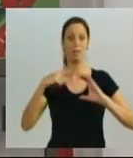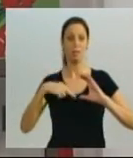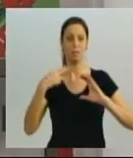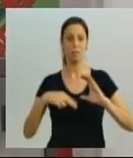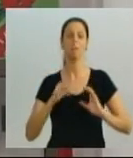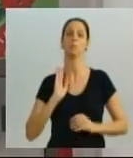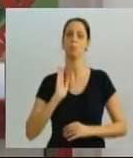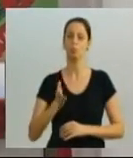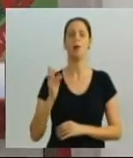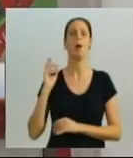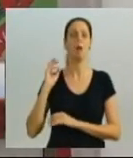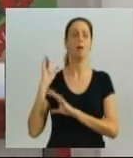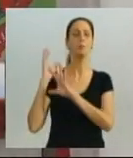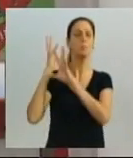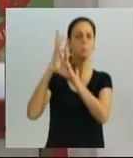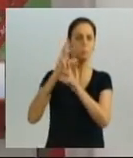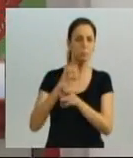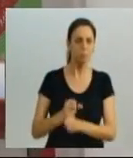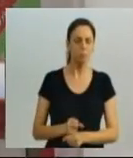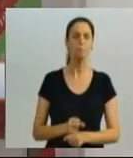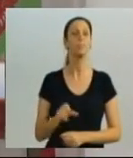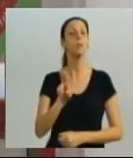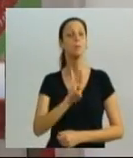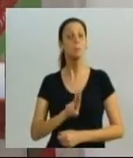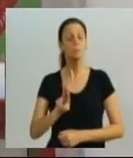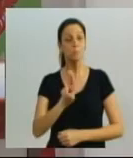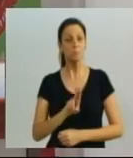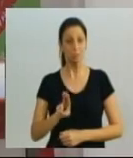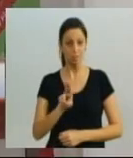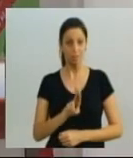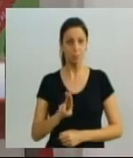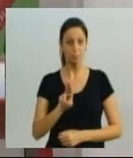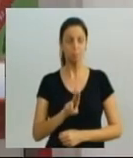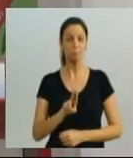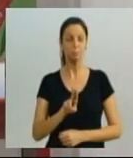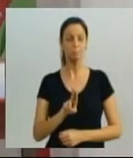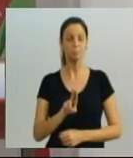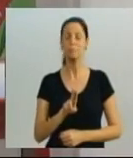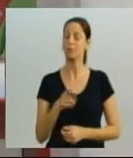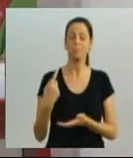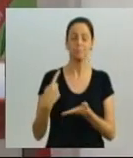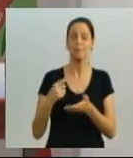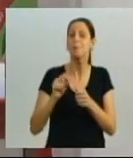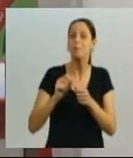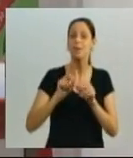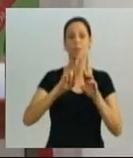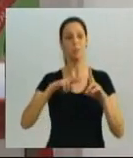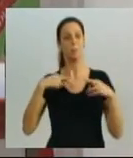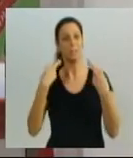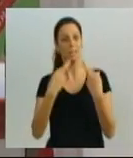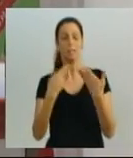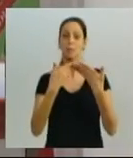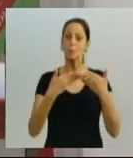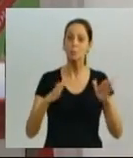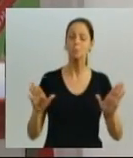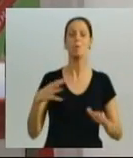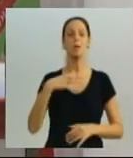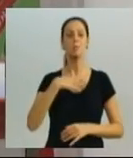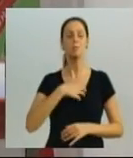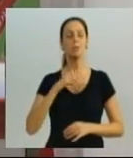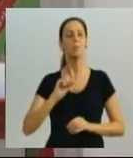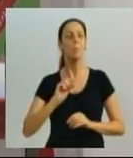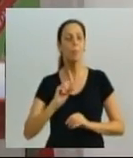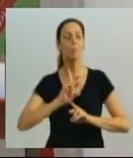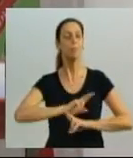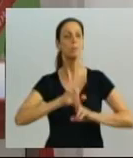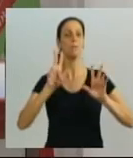longo do tempo, usado de reuniões públicas, que é um formato um pouco diferente das audiências públicas,